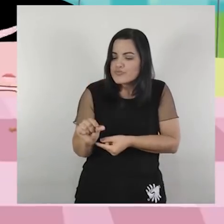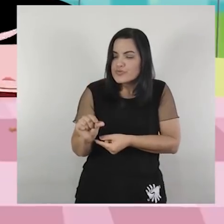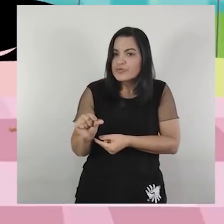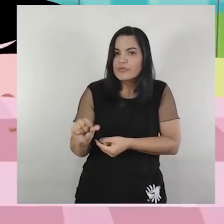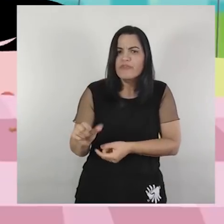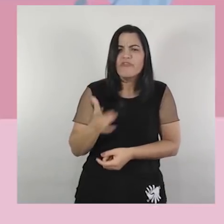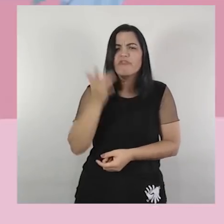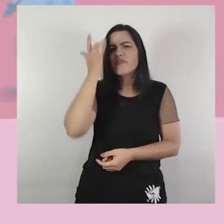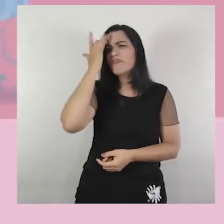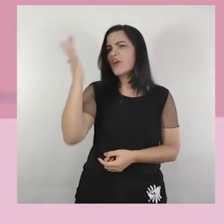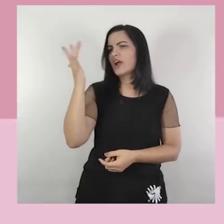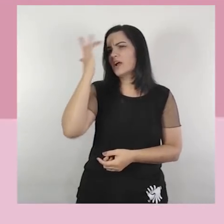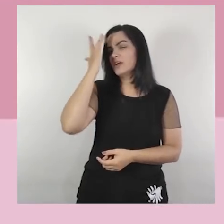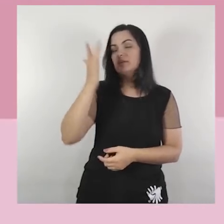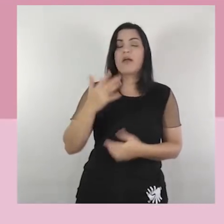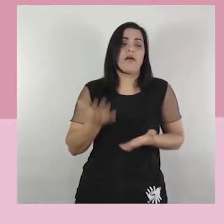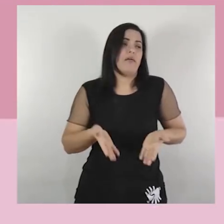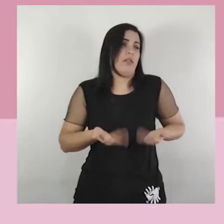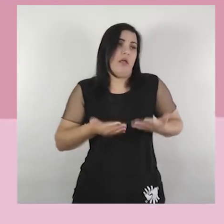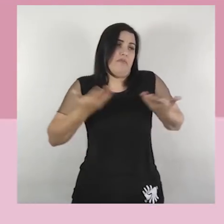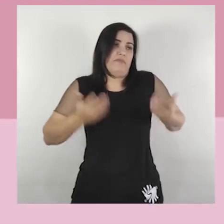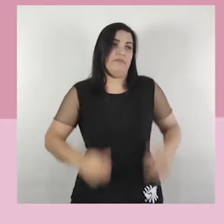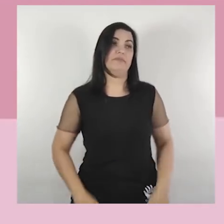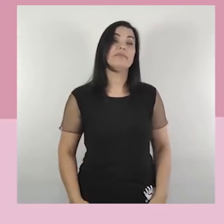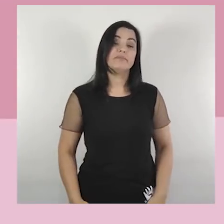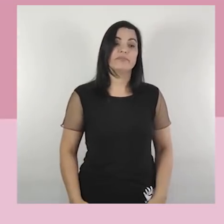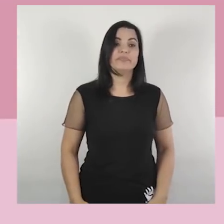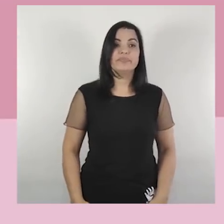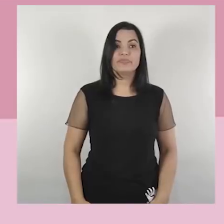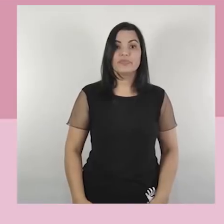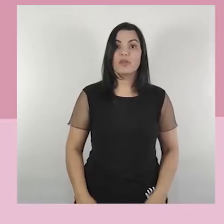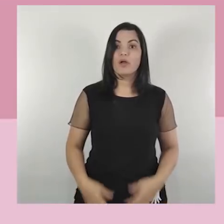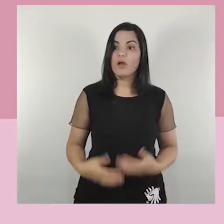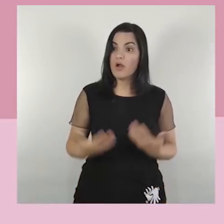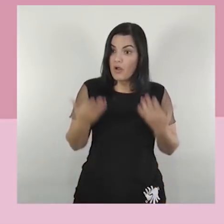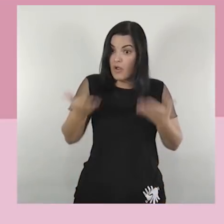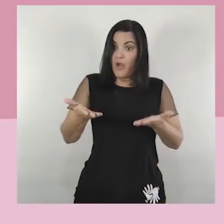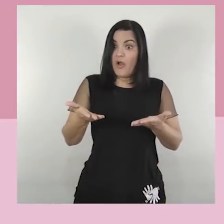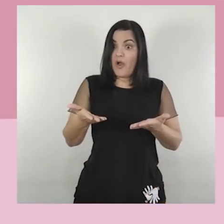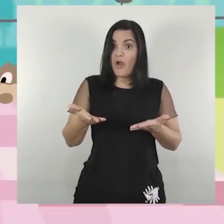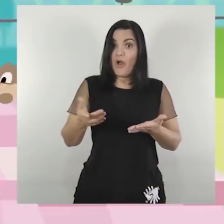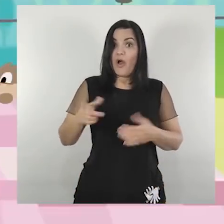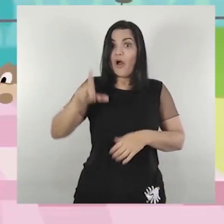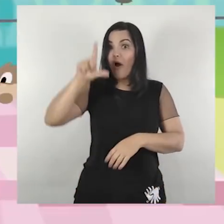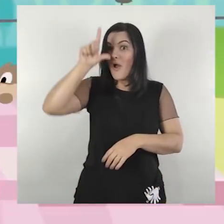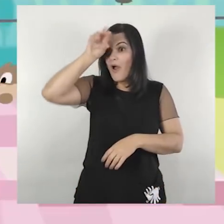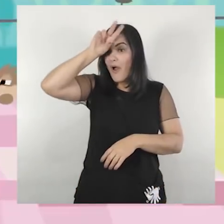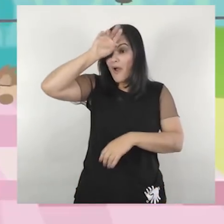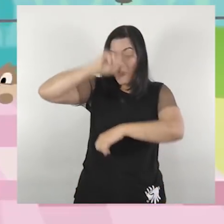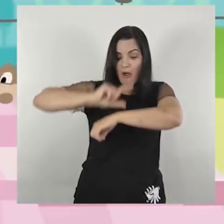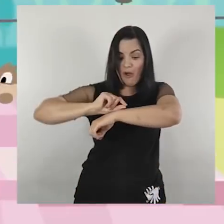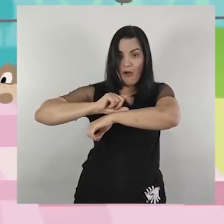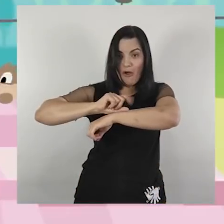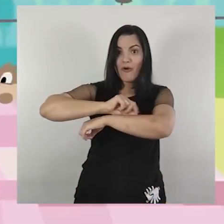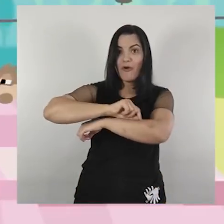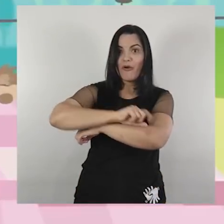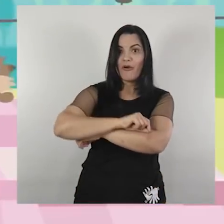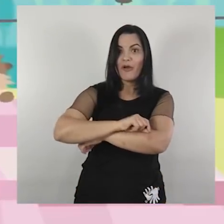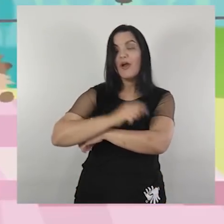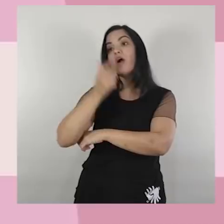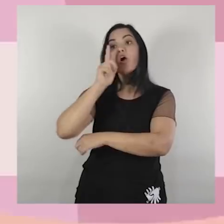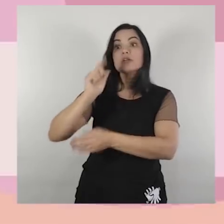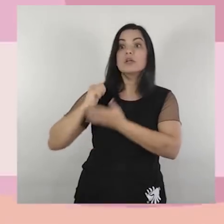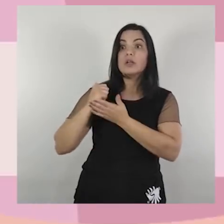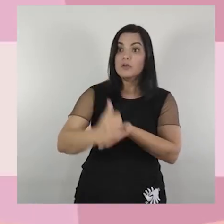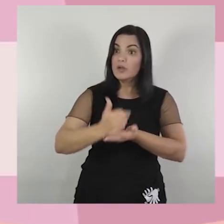Era levinha. formigas conseguem carregar